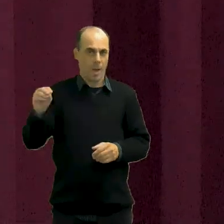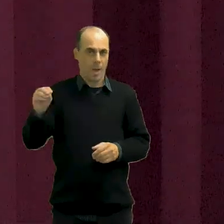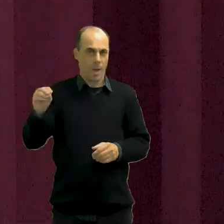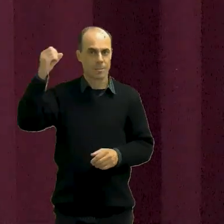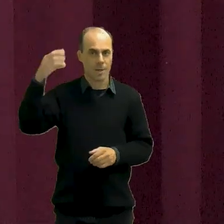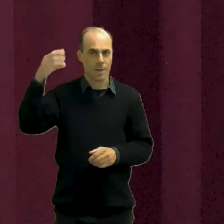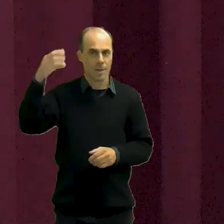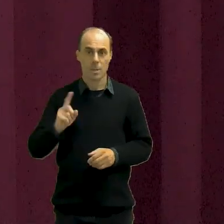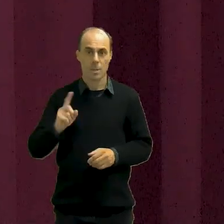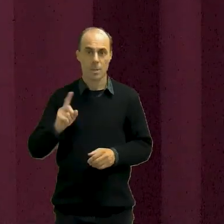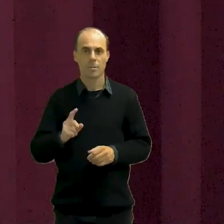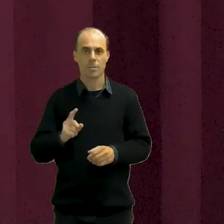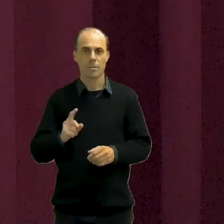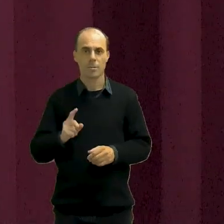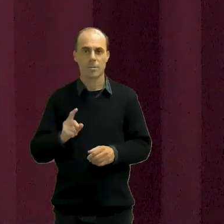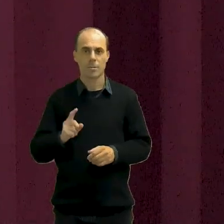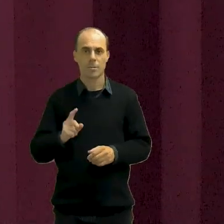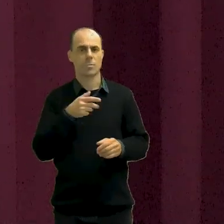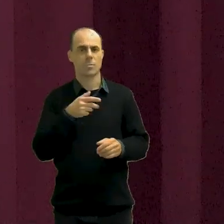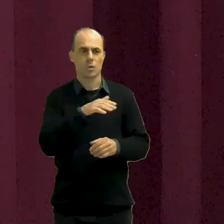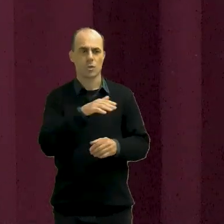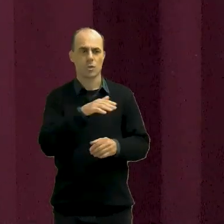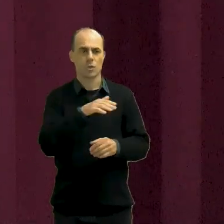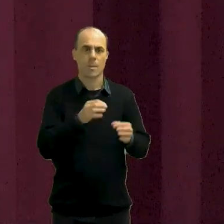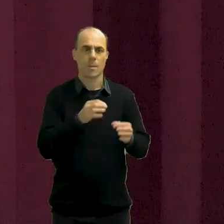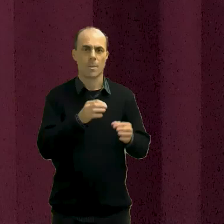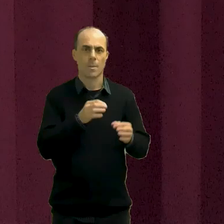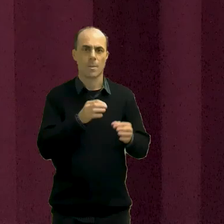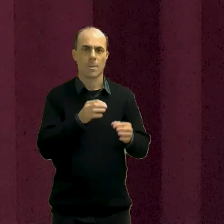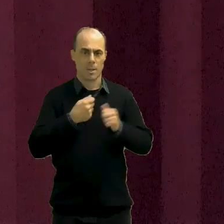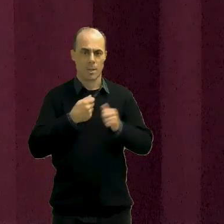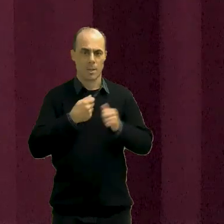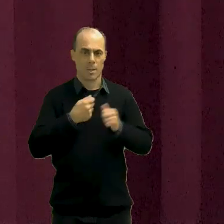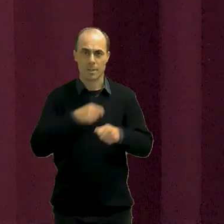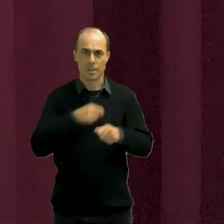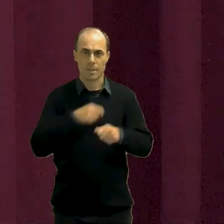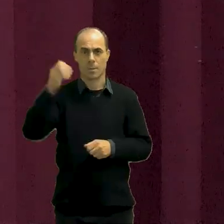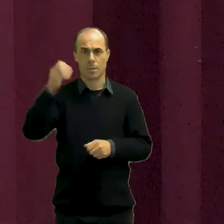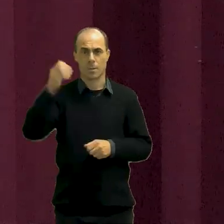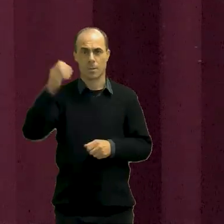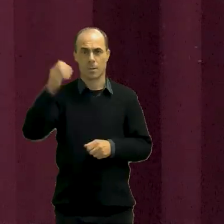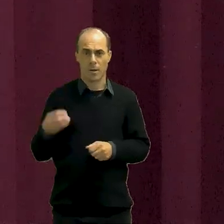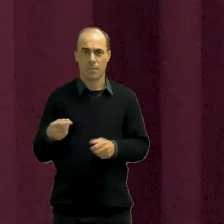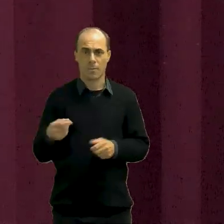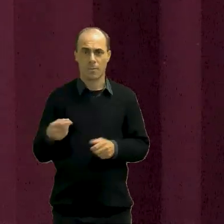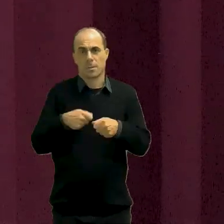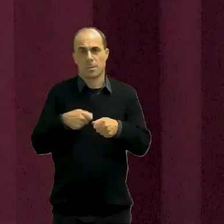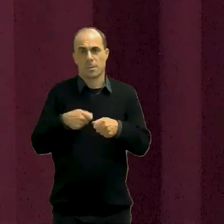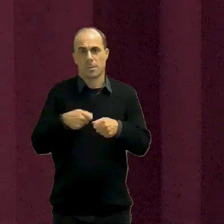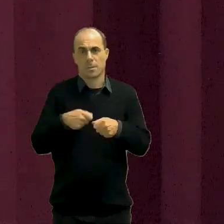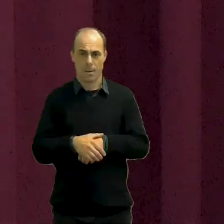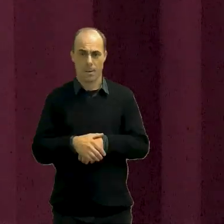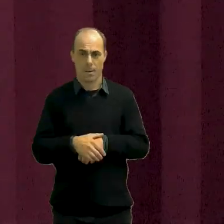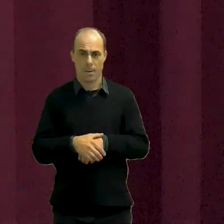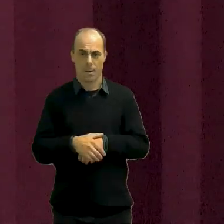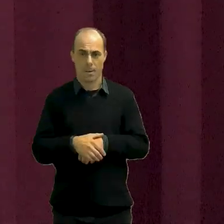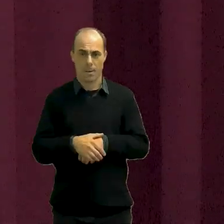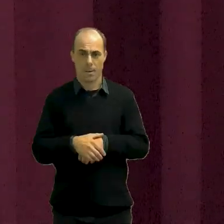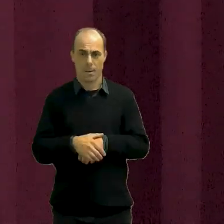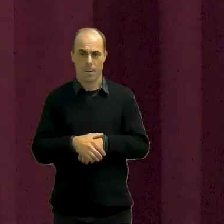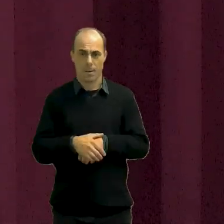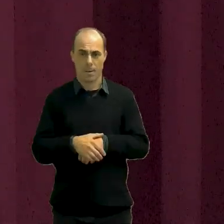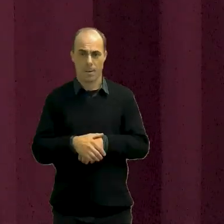mostra para o administrador que aquele semáforo é necessário e o administrador de forma